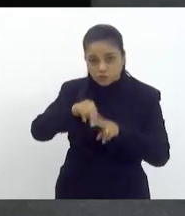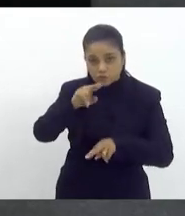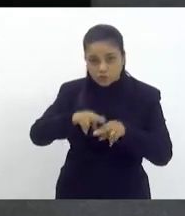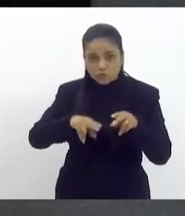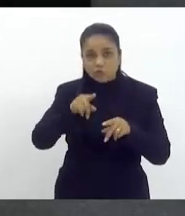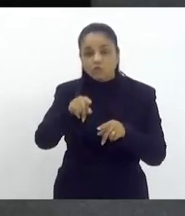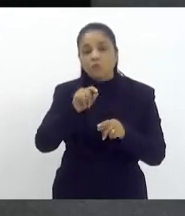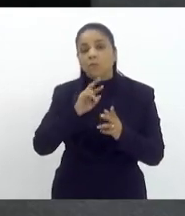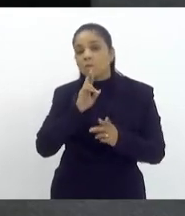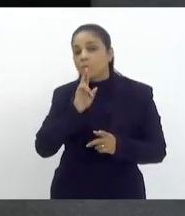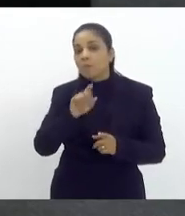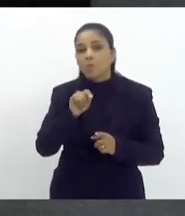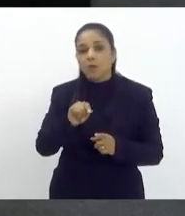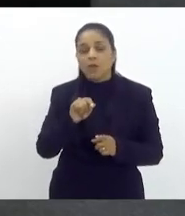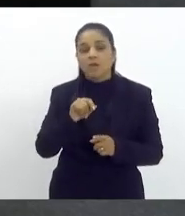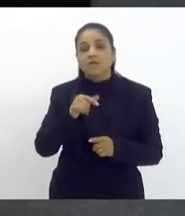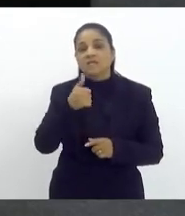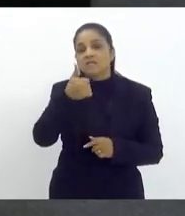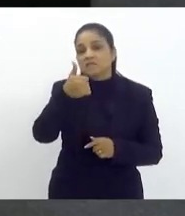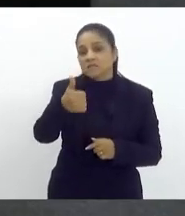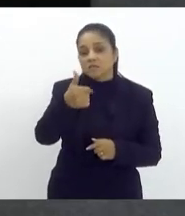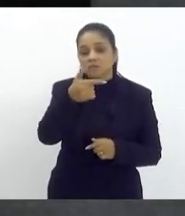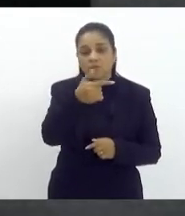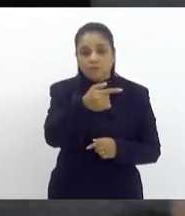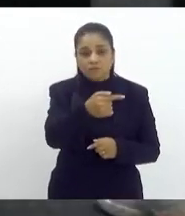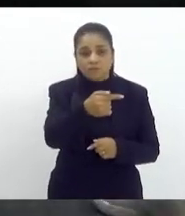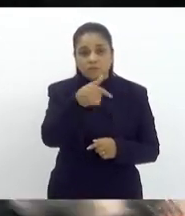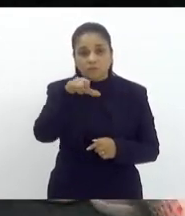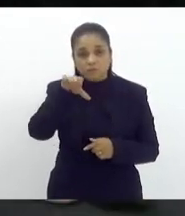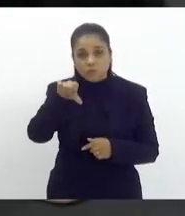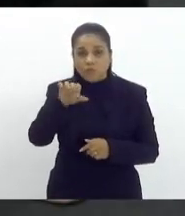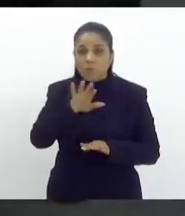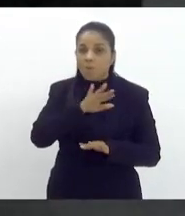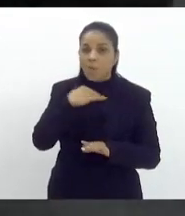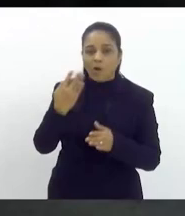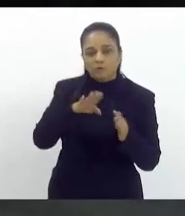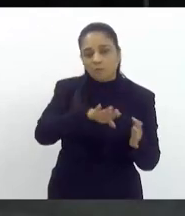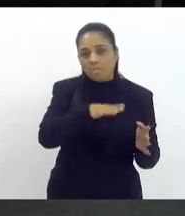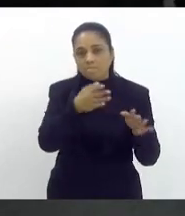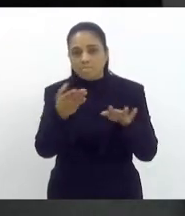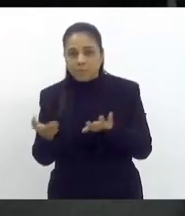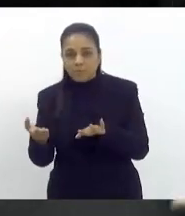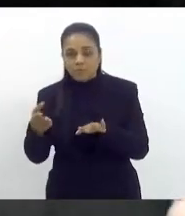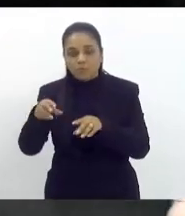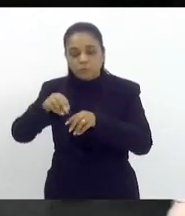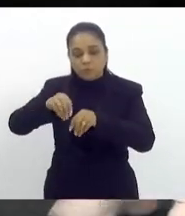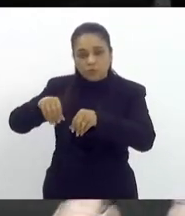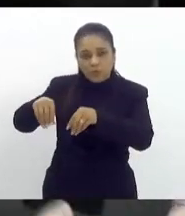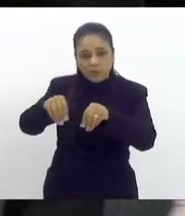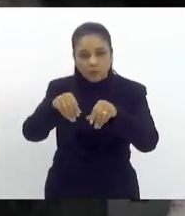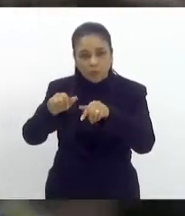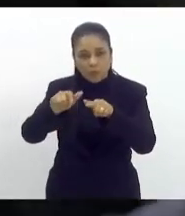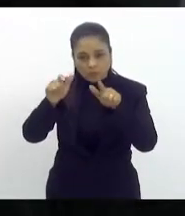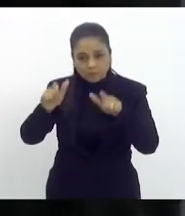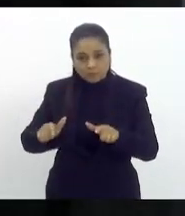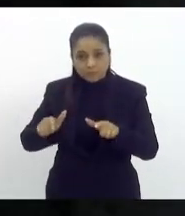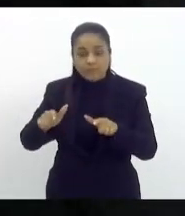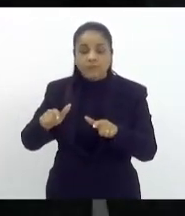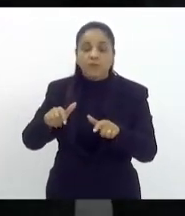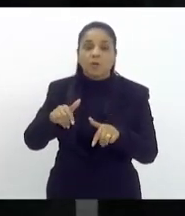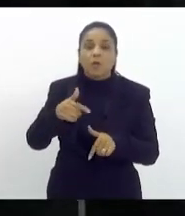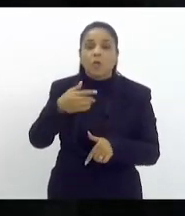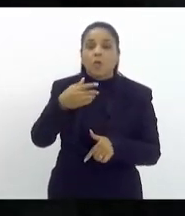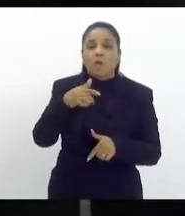129 mortes no território a maioria 43,4% entre crianças